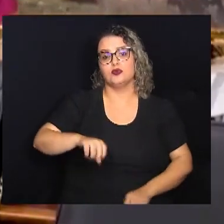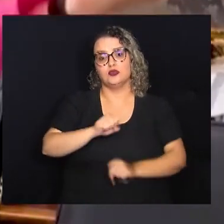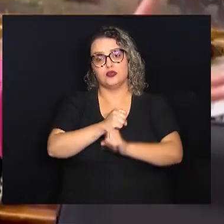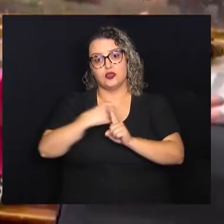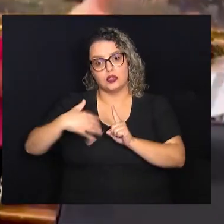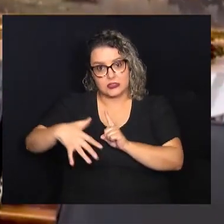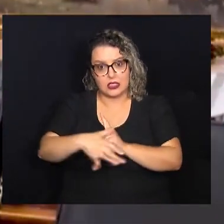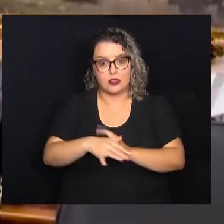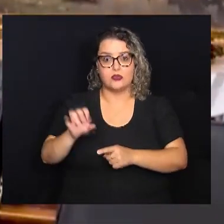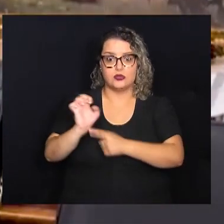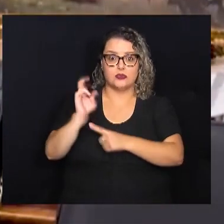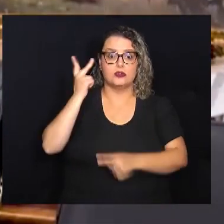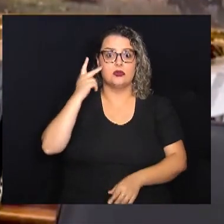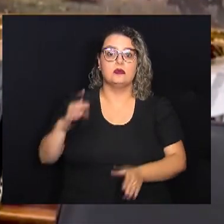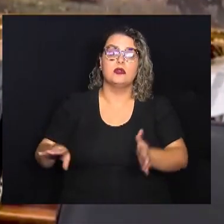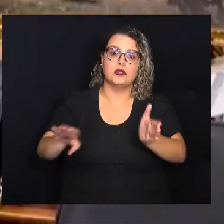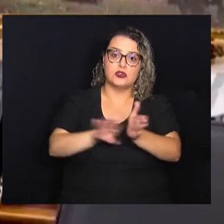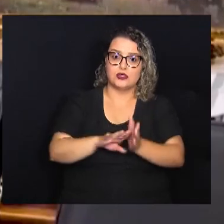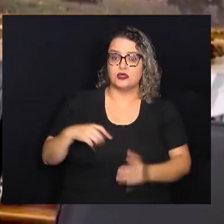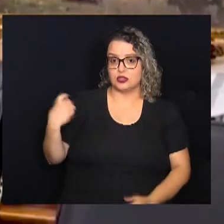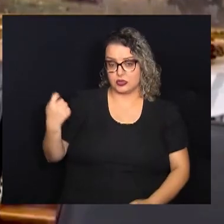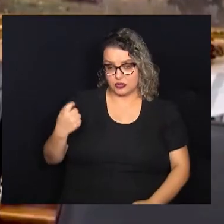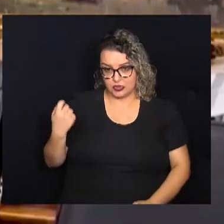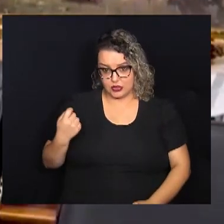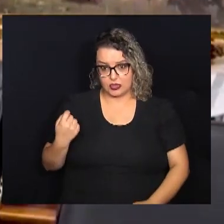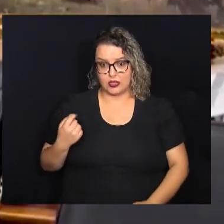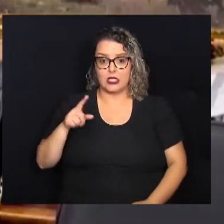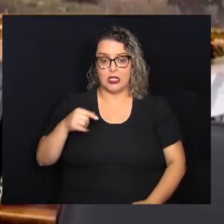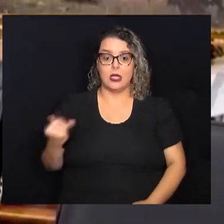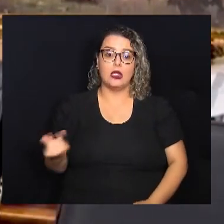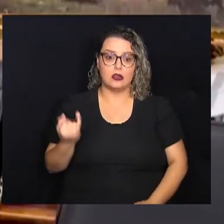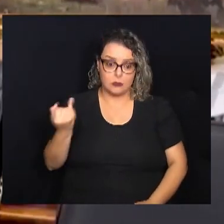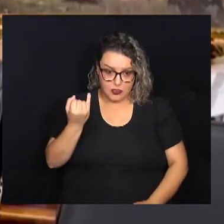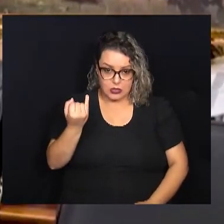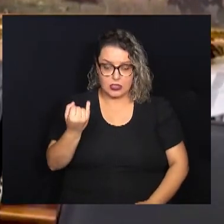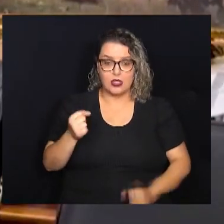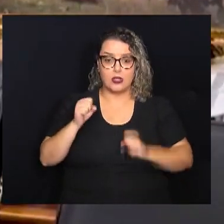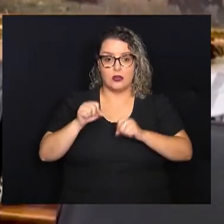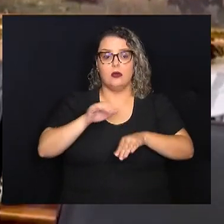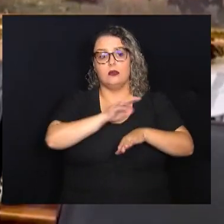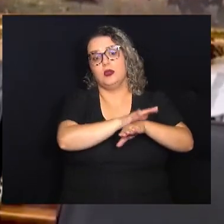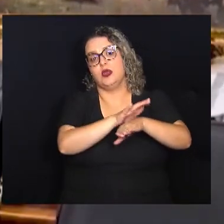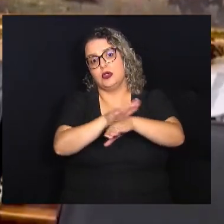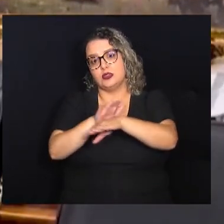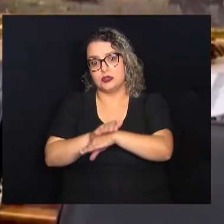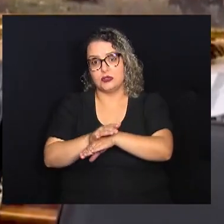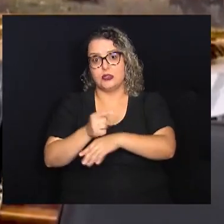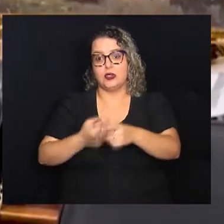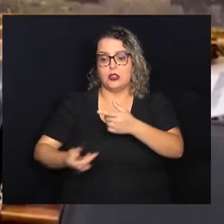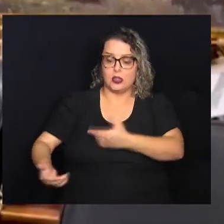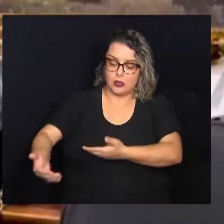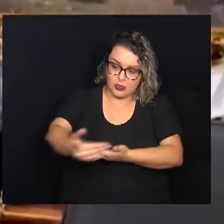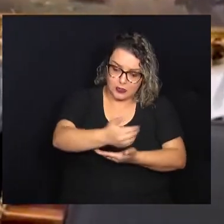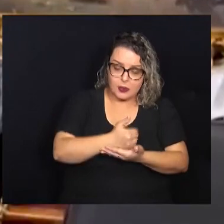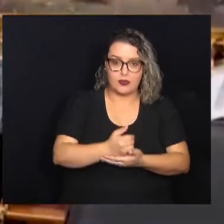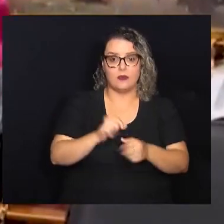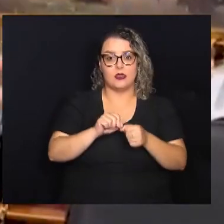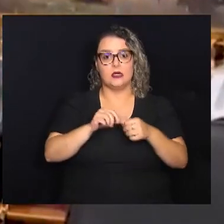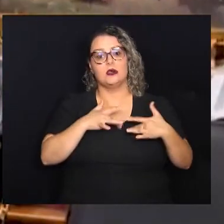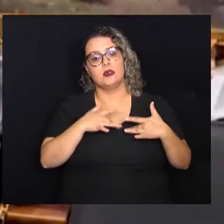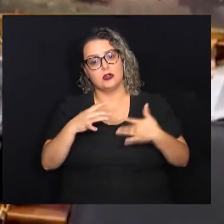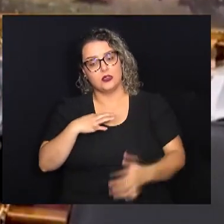ele vai fazer chegar até o Rio Grande do Sul. É muito importante que você possa nos ajudar com essa arrecadação, fazendo a sua doação.